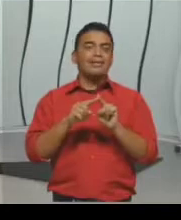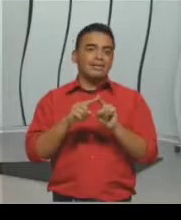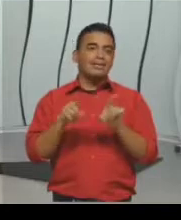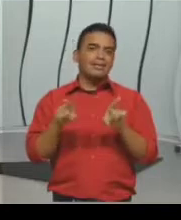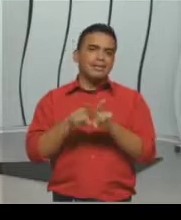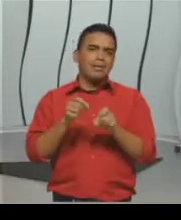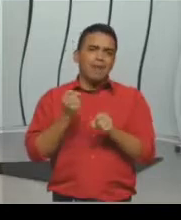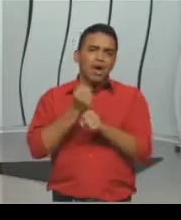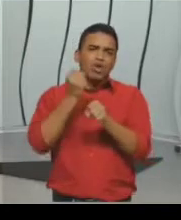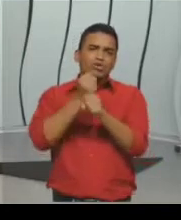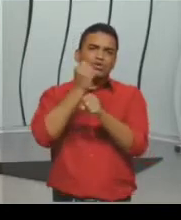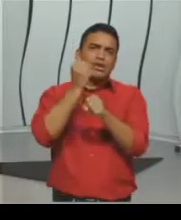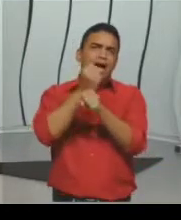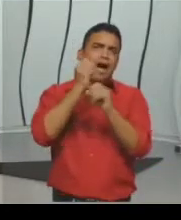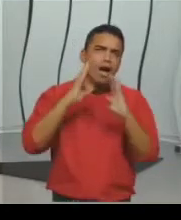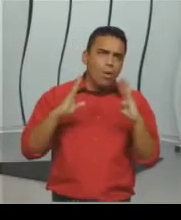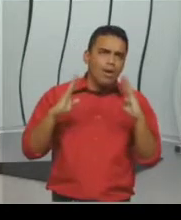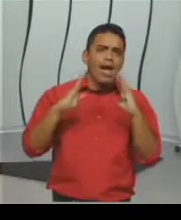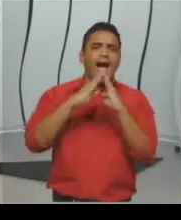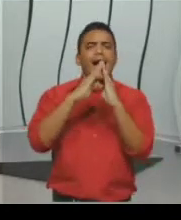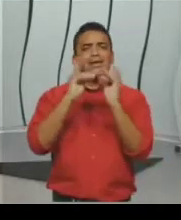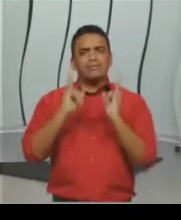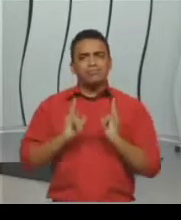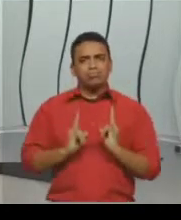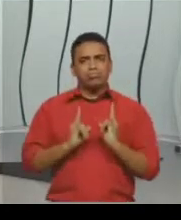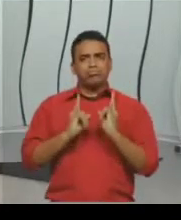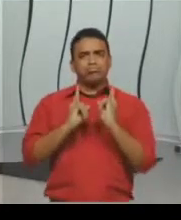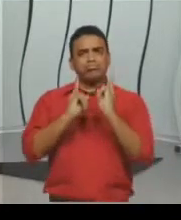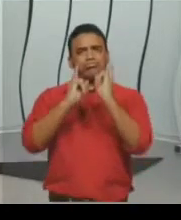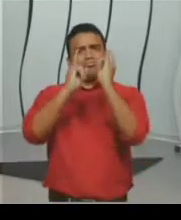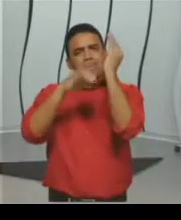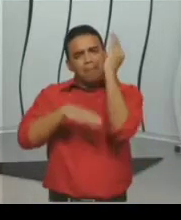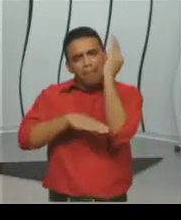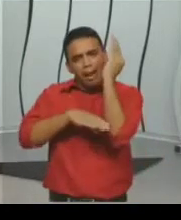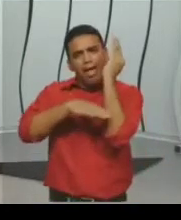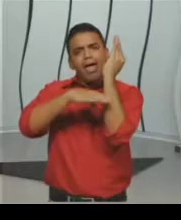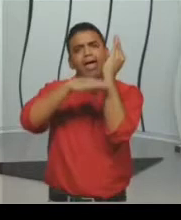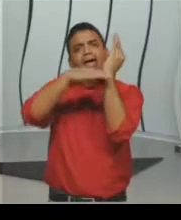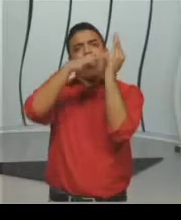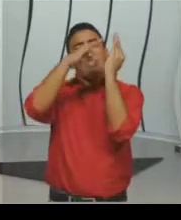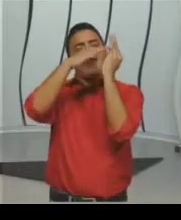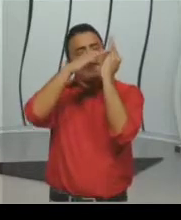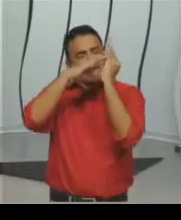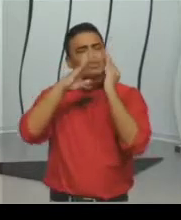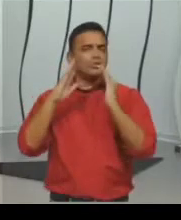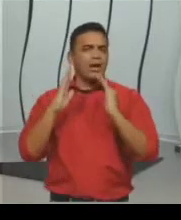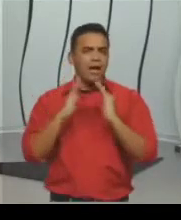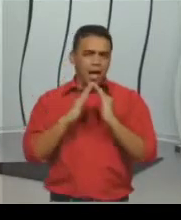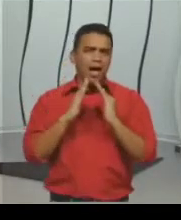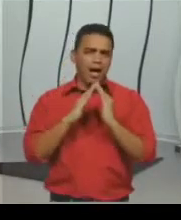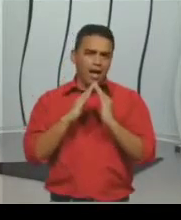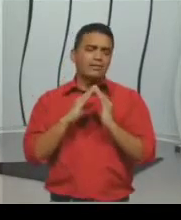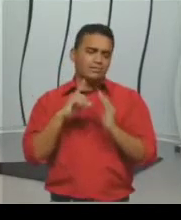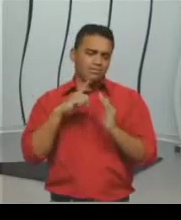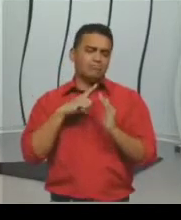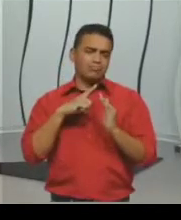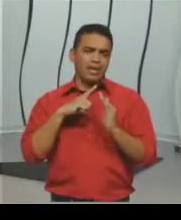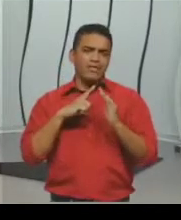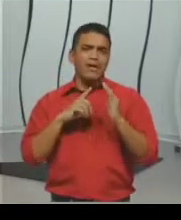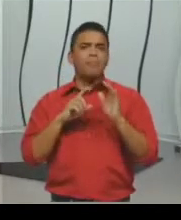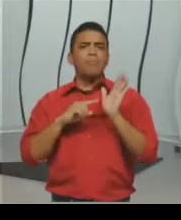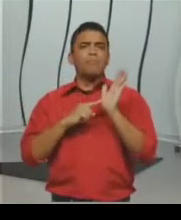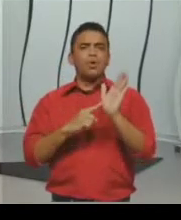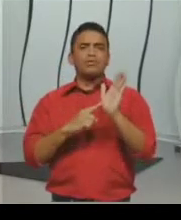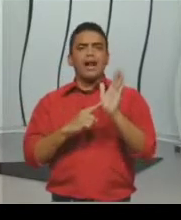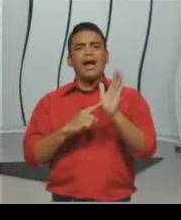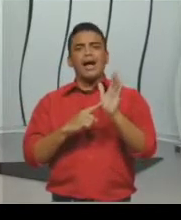quando os engenheiros, né, vão fazer ali o prédio, as casas, eles vão representar as lâmpadas dessa